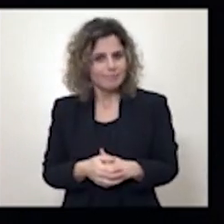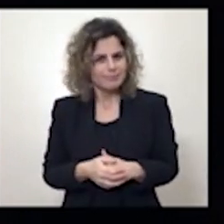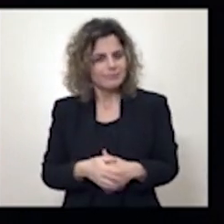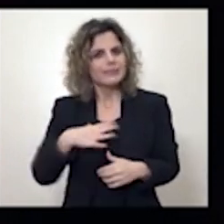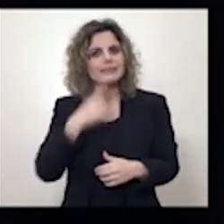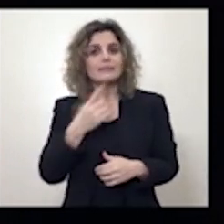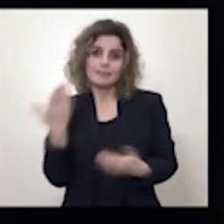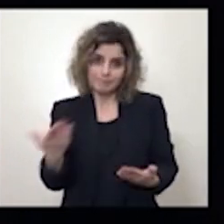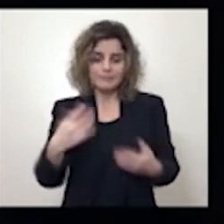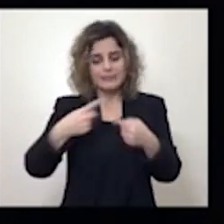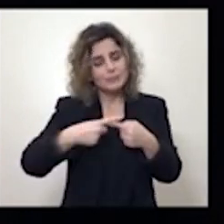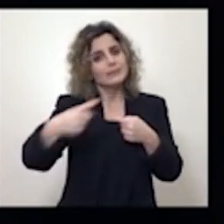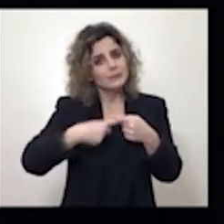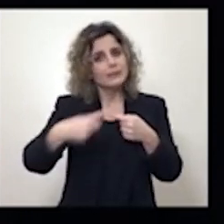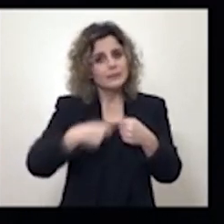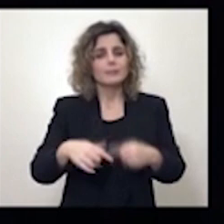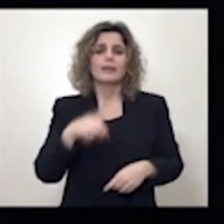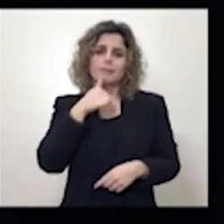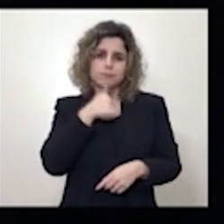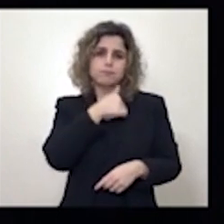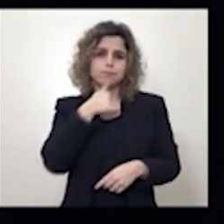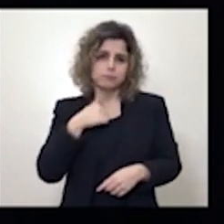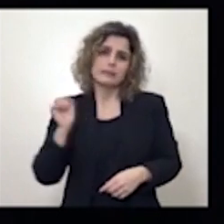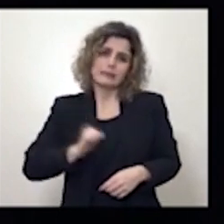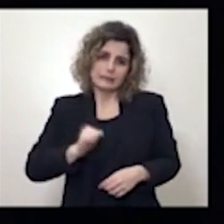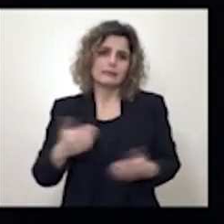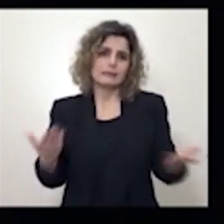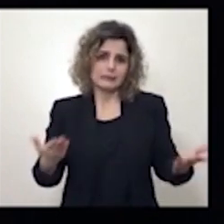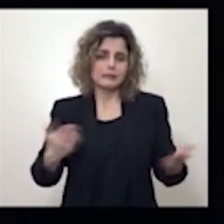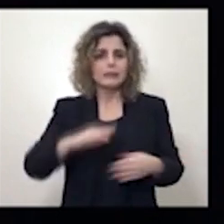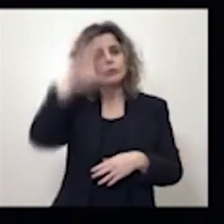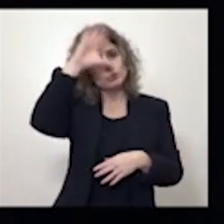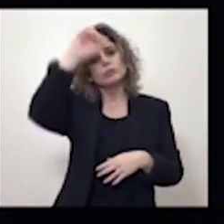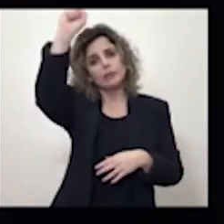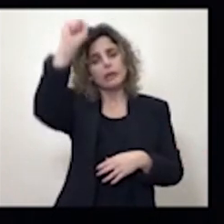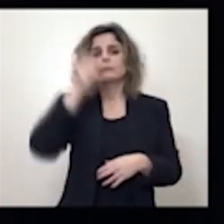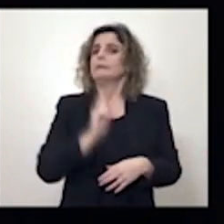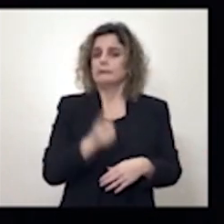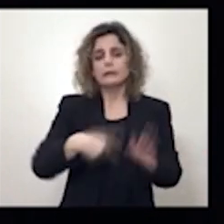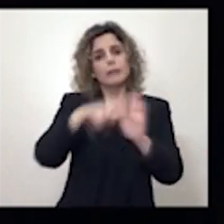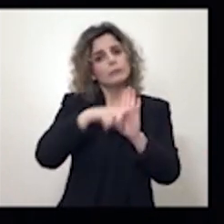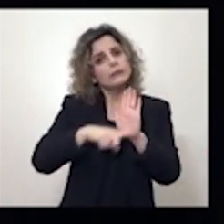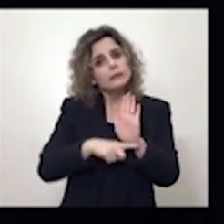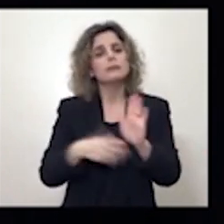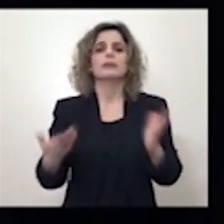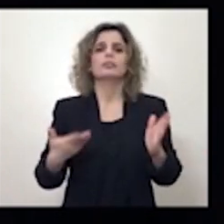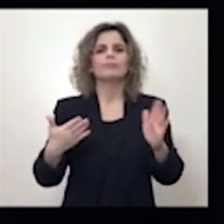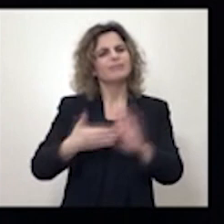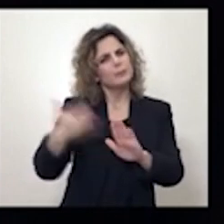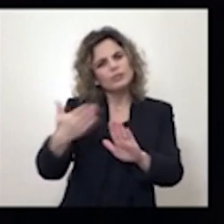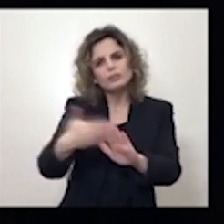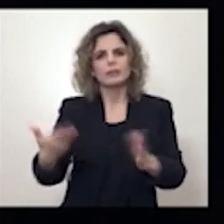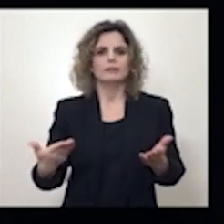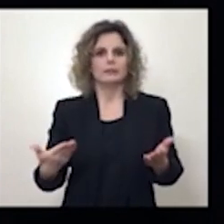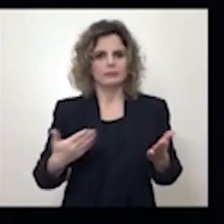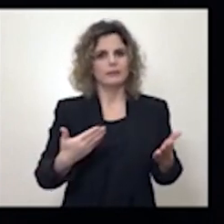umas semanas de sacrifícios pesados e por isso que o Estado vá mais longe em medidas de emergência e de apoio